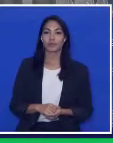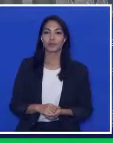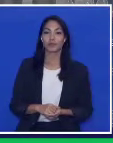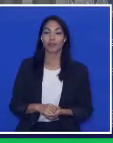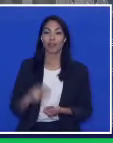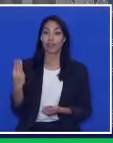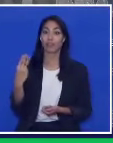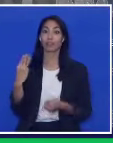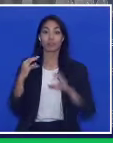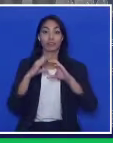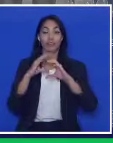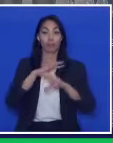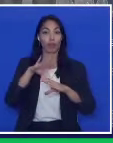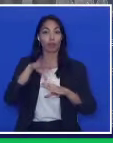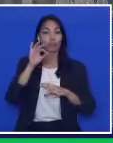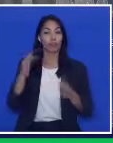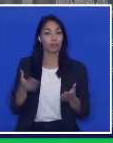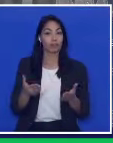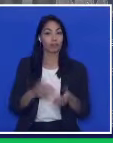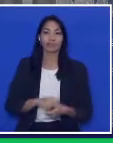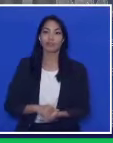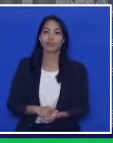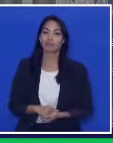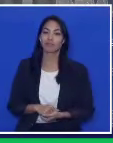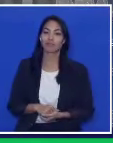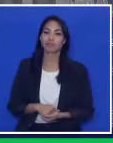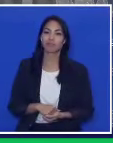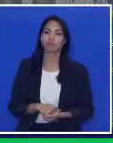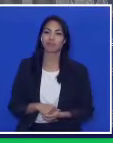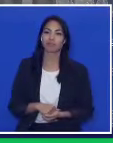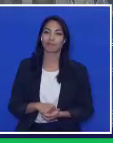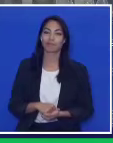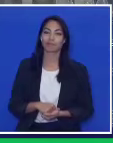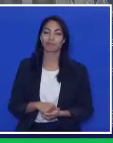Vem aí a terceira bola da noite.